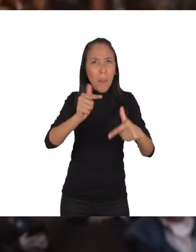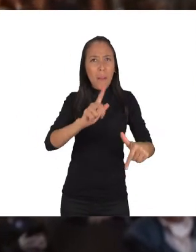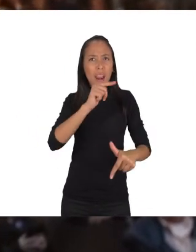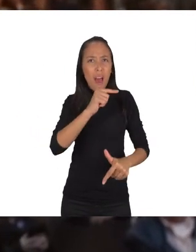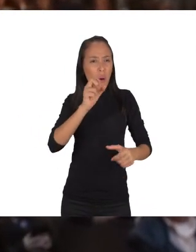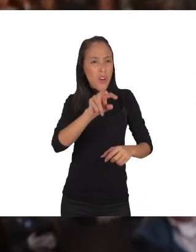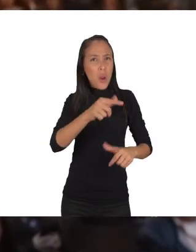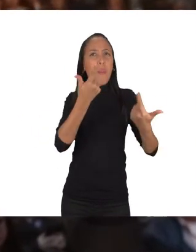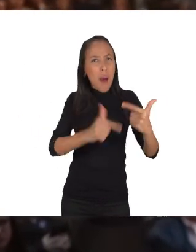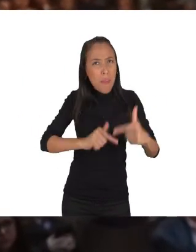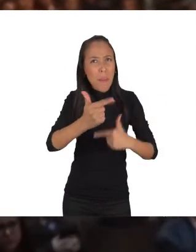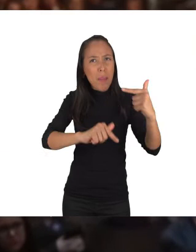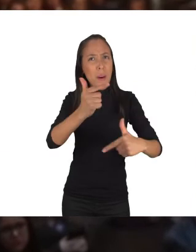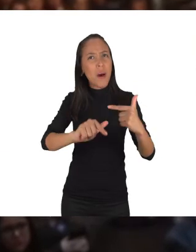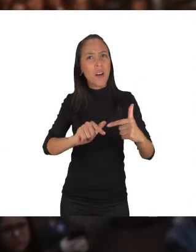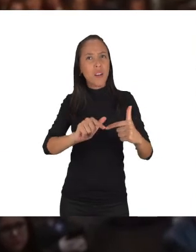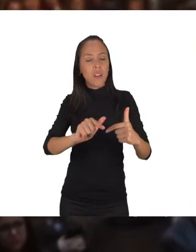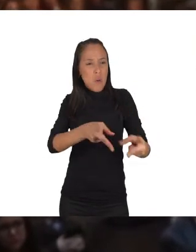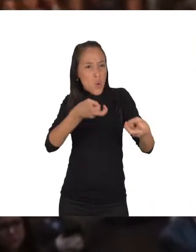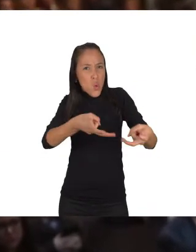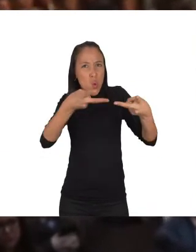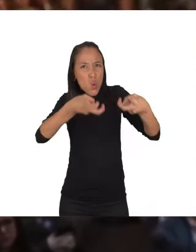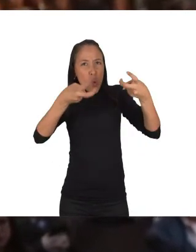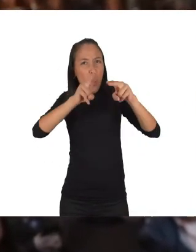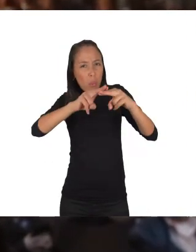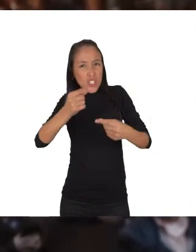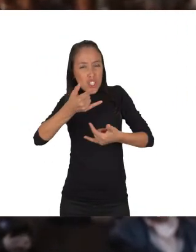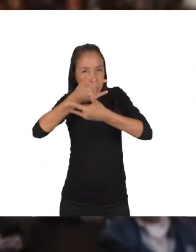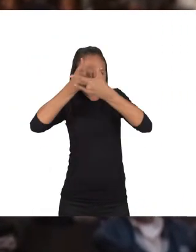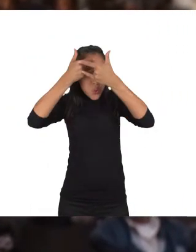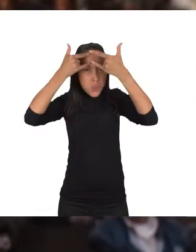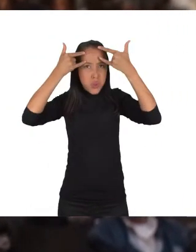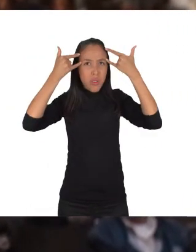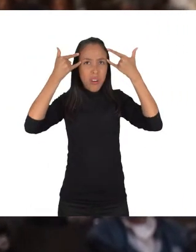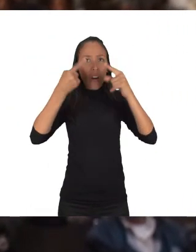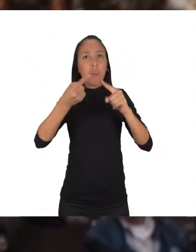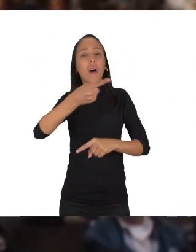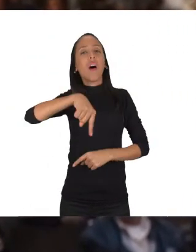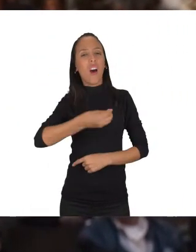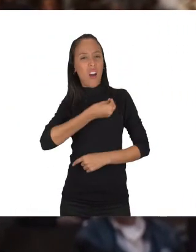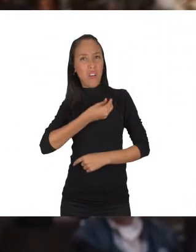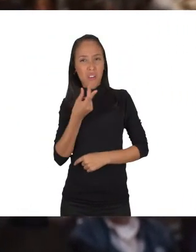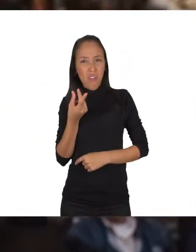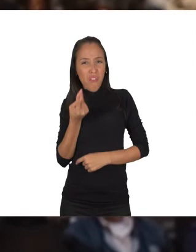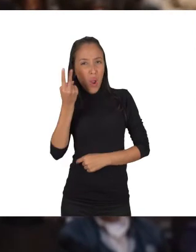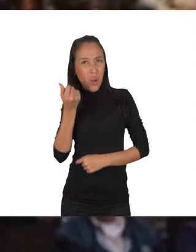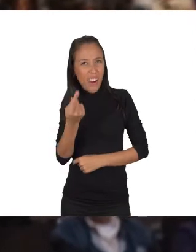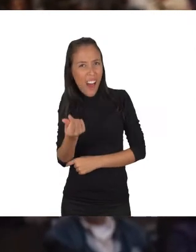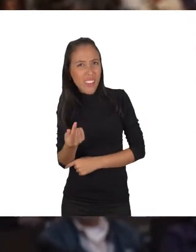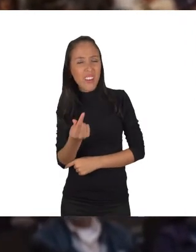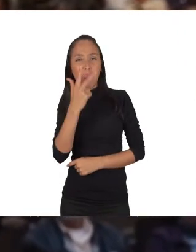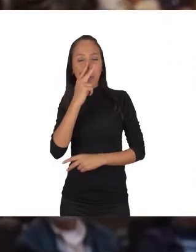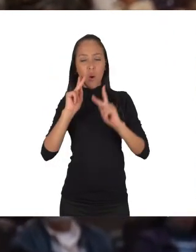agrotóxico e mais agrotóxico. É o que mais se quer por causa dessa ganância. Querem só o dinheiro, mas as nossas vidas não importam. Não